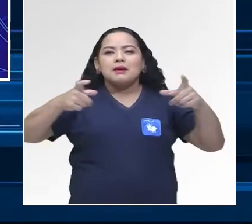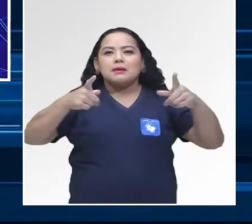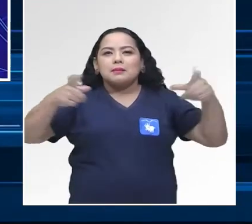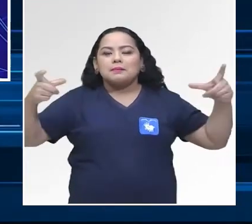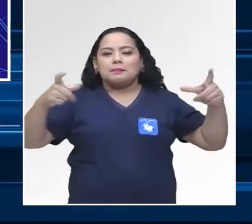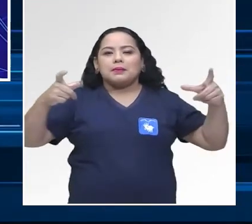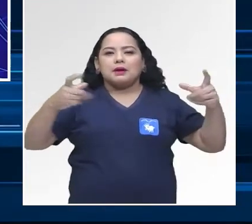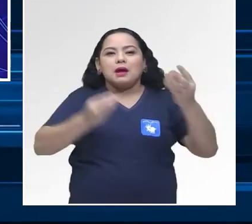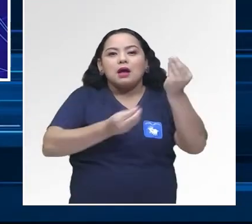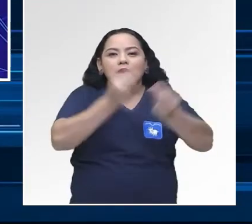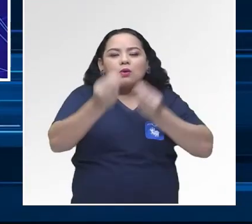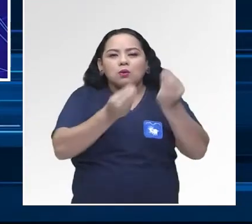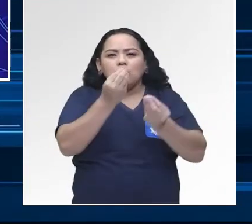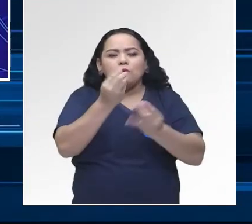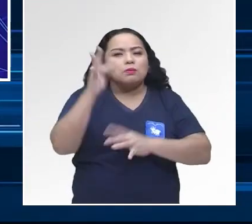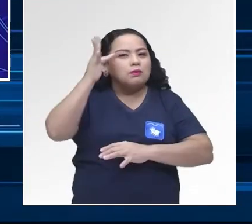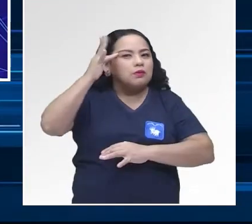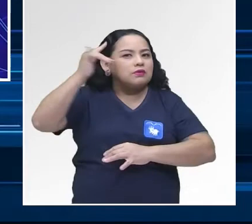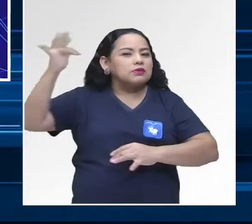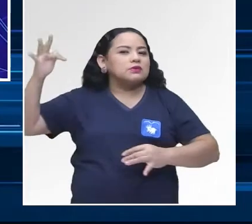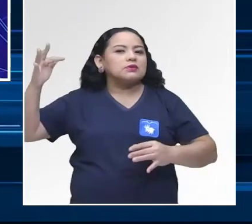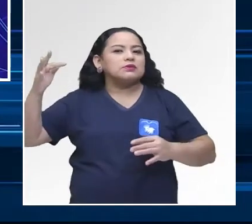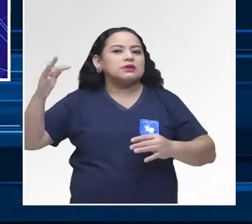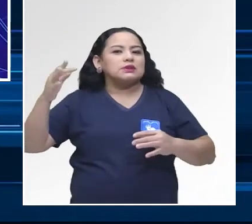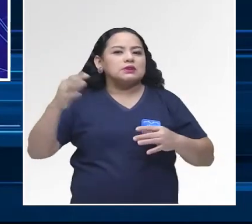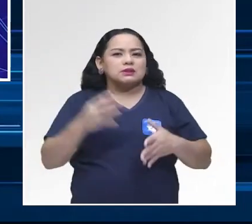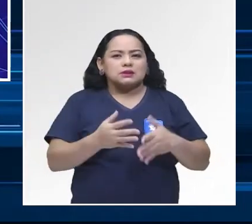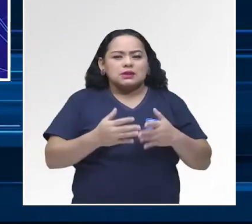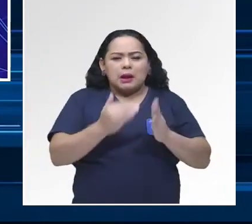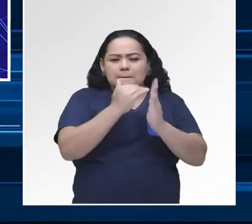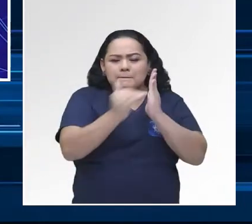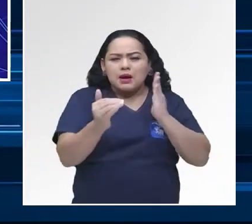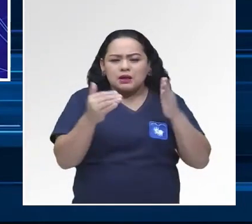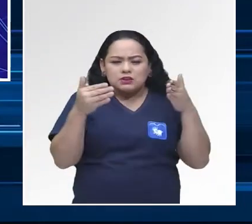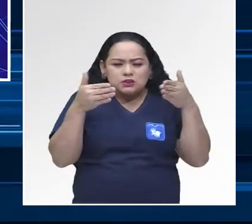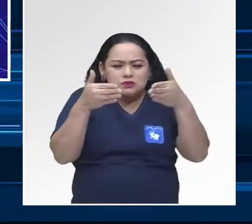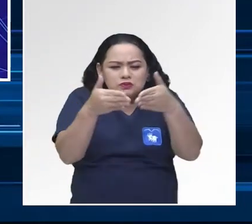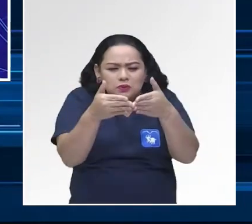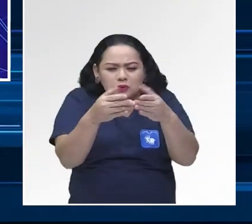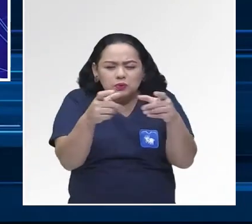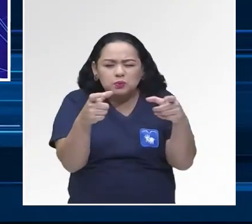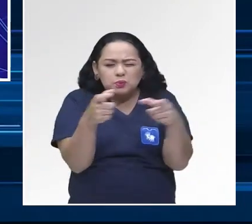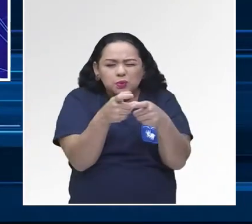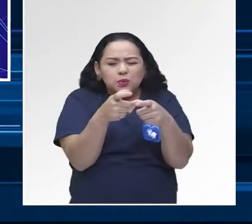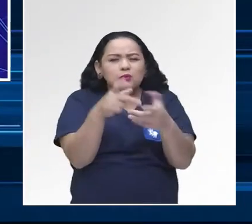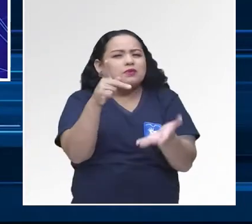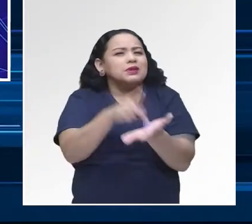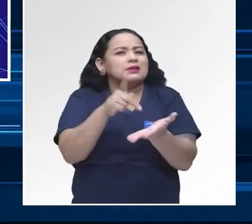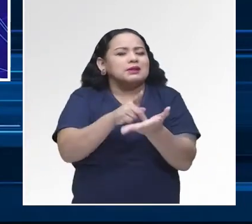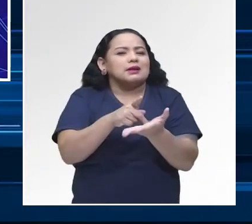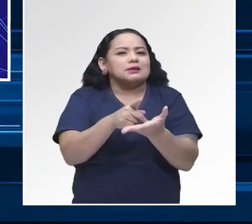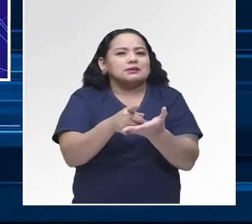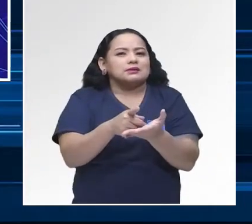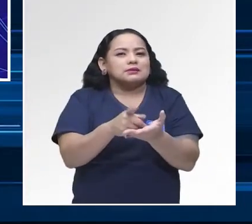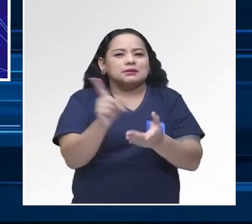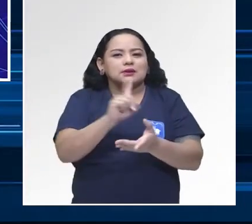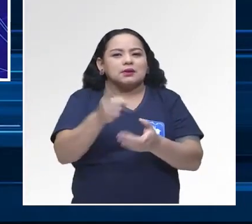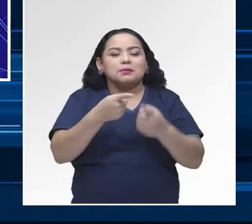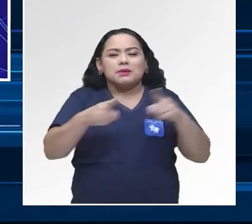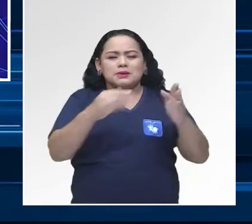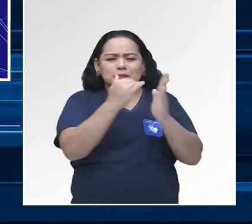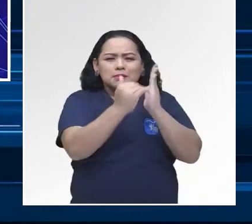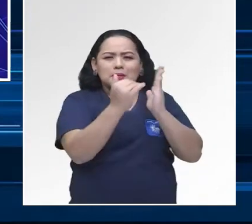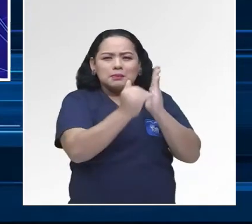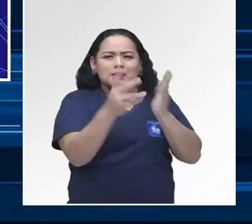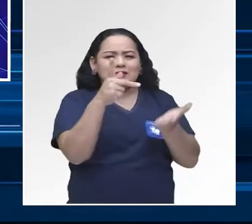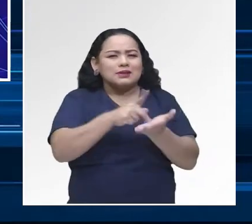menos isso. Ela não se contenta com a parte, com um pedaço da realidade. O pedaço da realidade pode